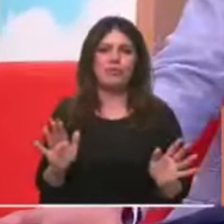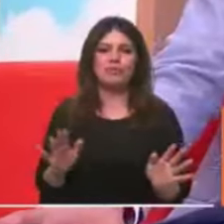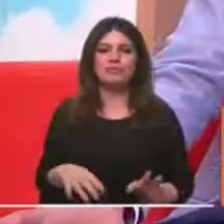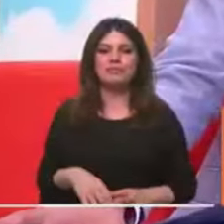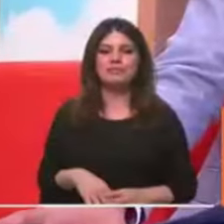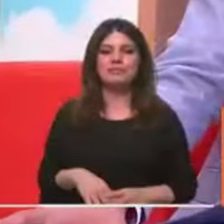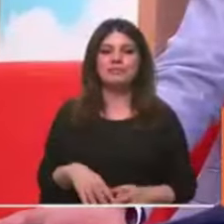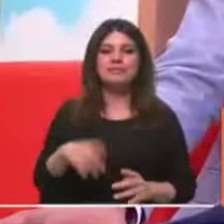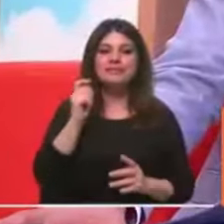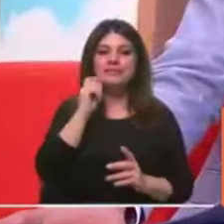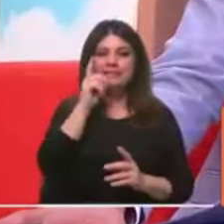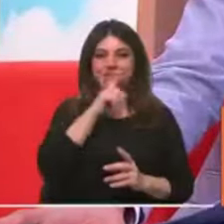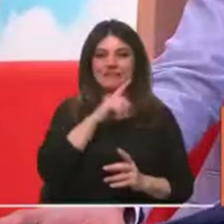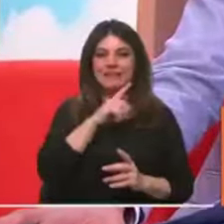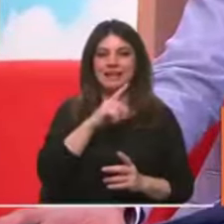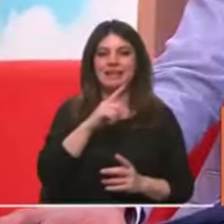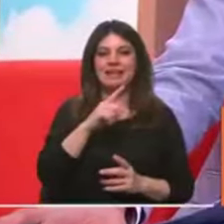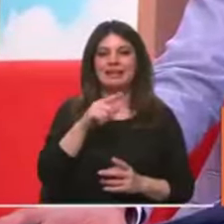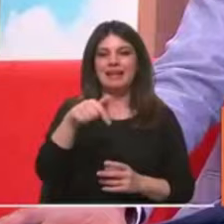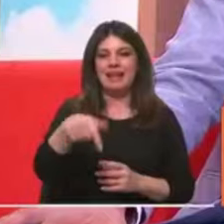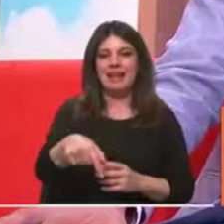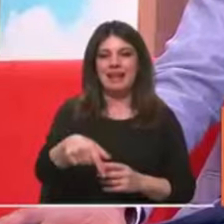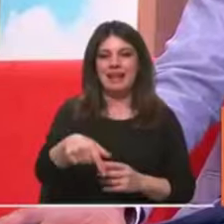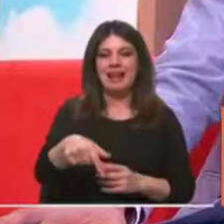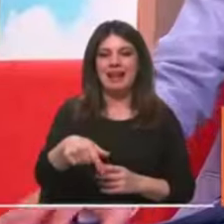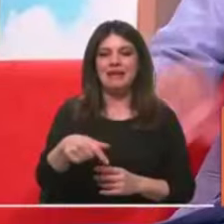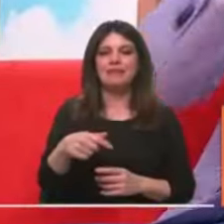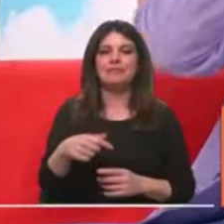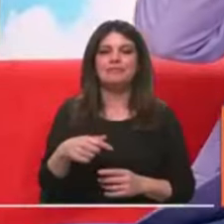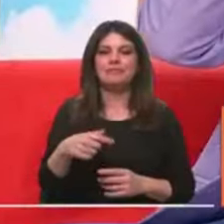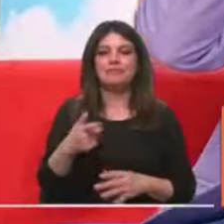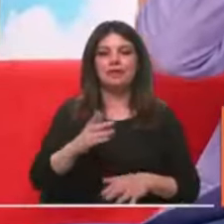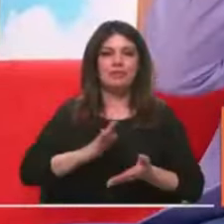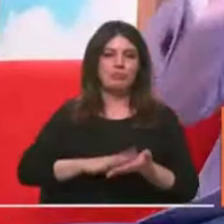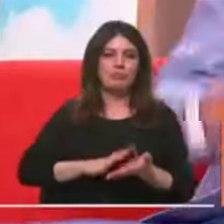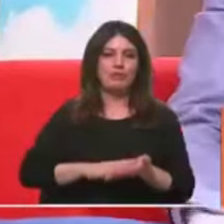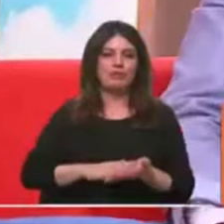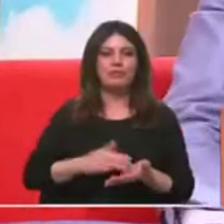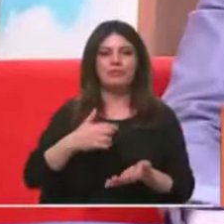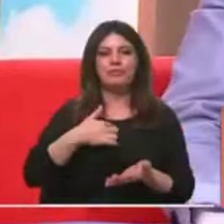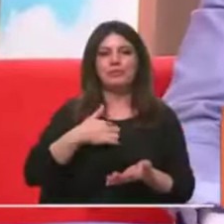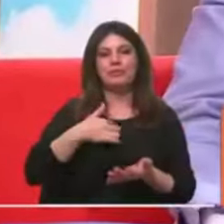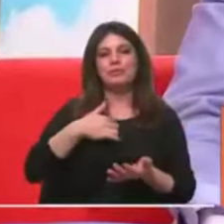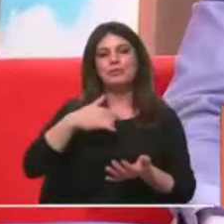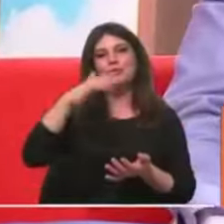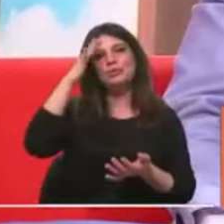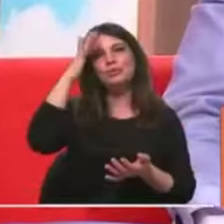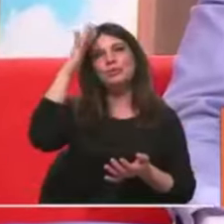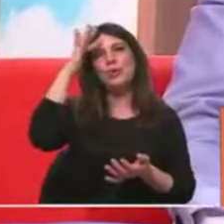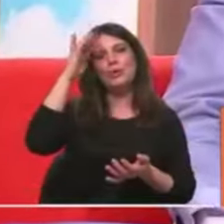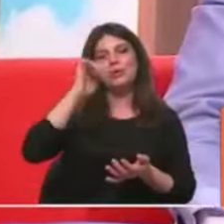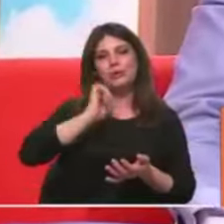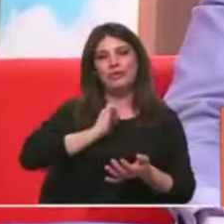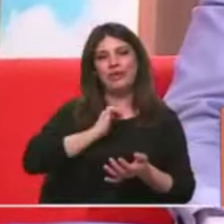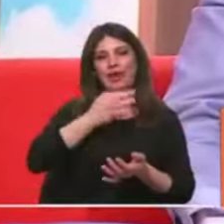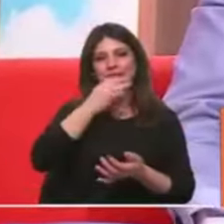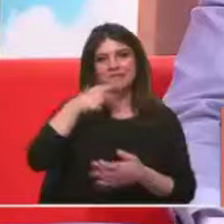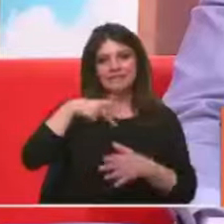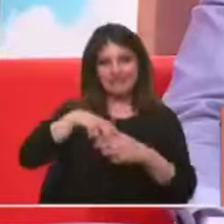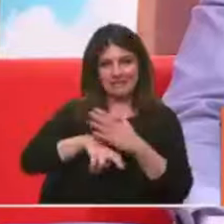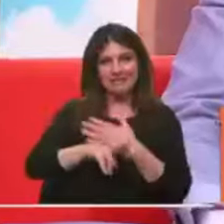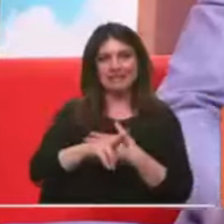Júlio, e quem lá está, e pode testemunhar por isso, o meu sonho, digamos assim, quando entrei aqui, foi... Eu